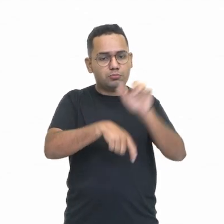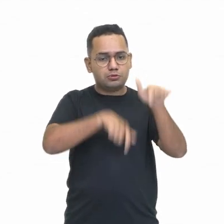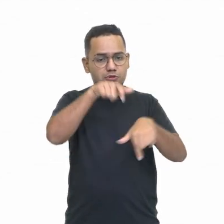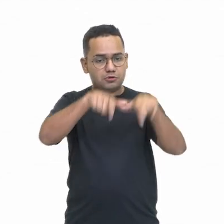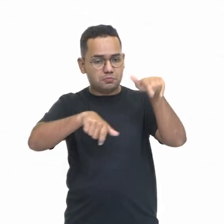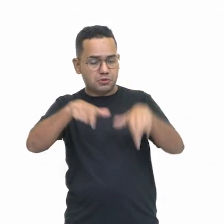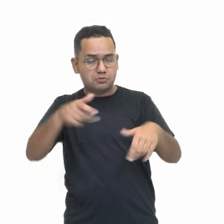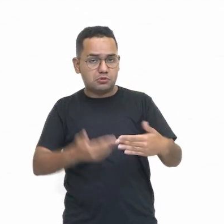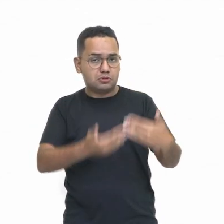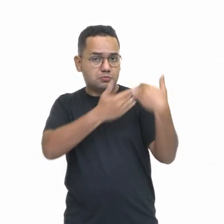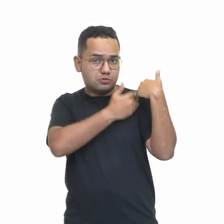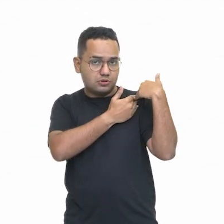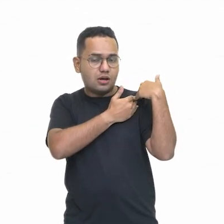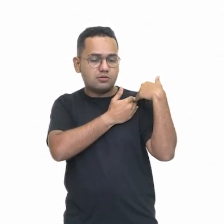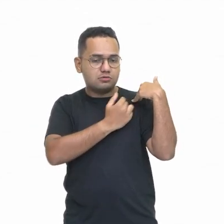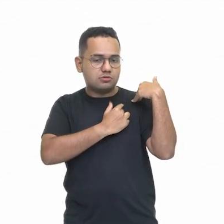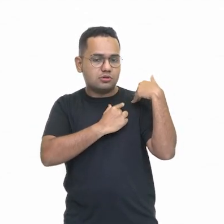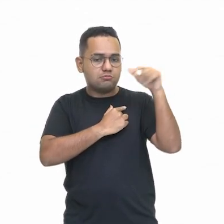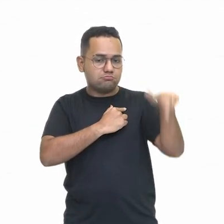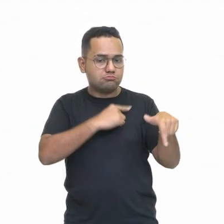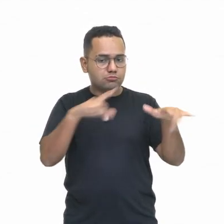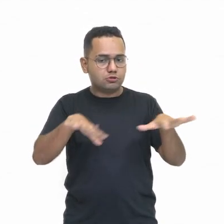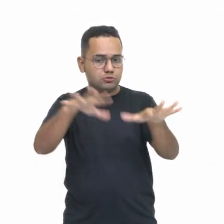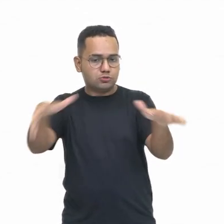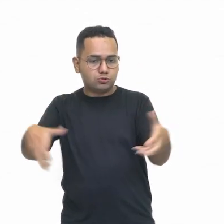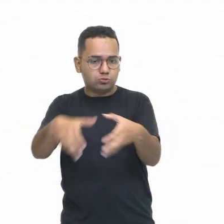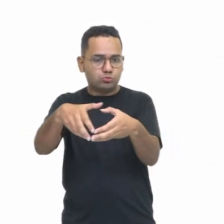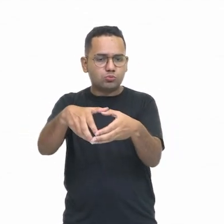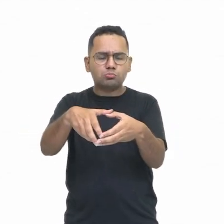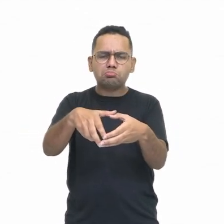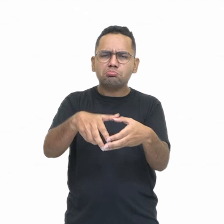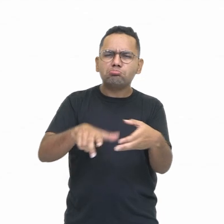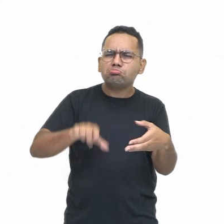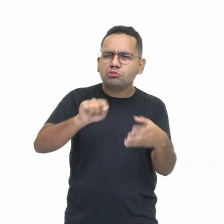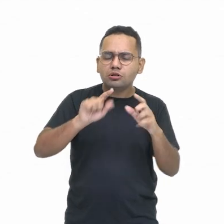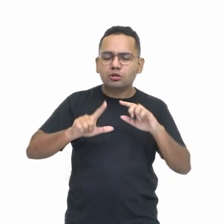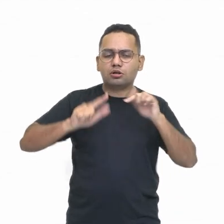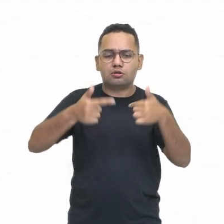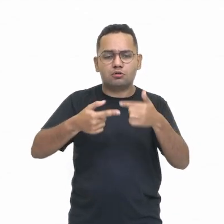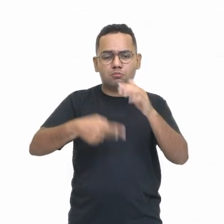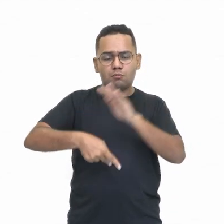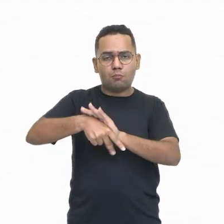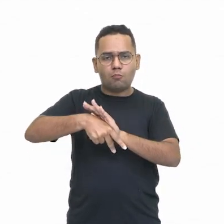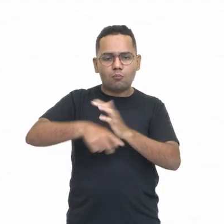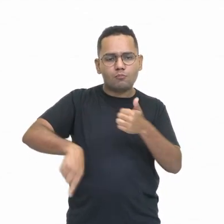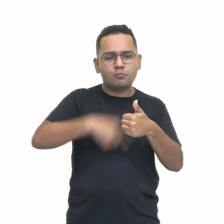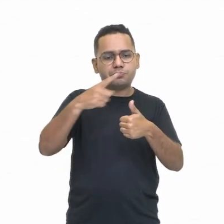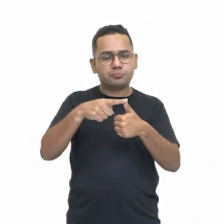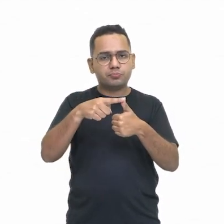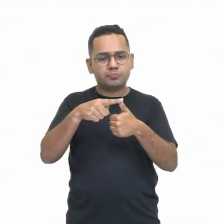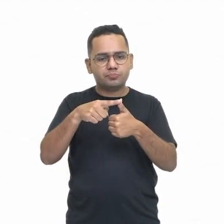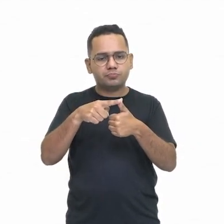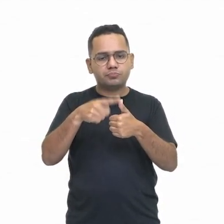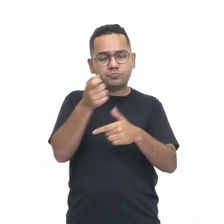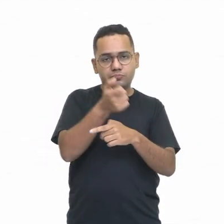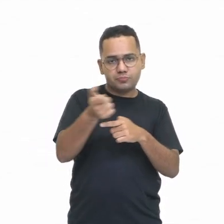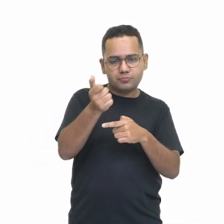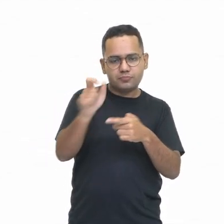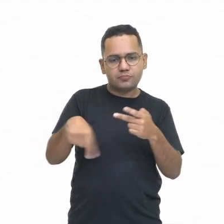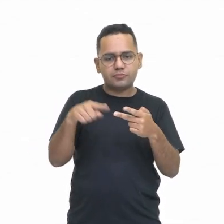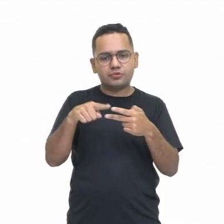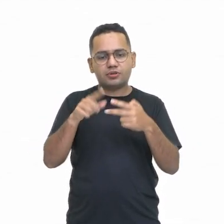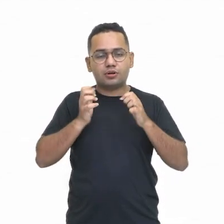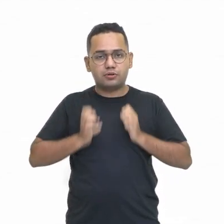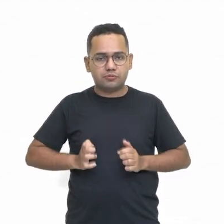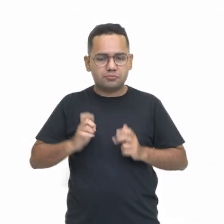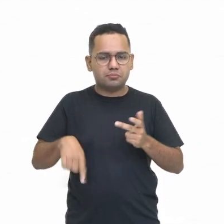papel desempenhado pelos sujeitos e coletividades, mediante os valores